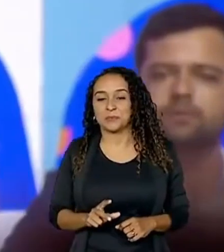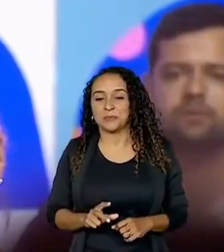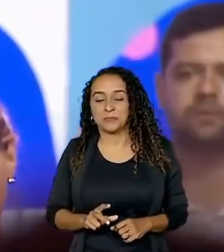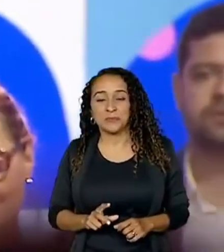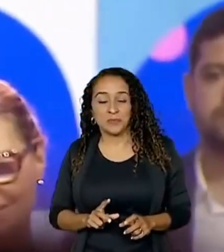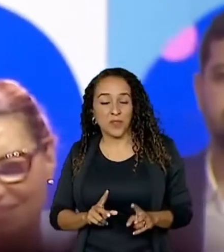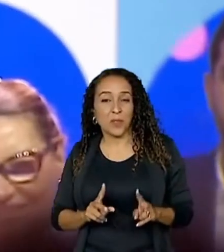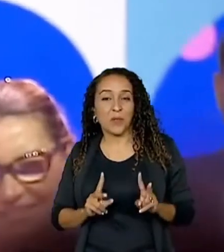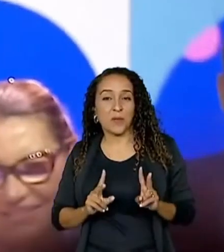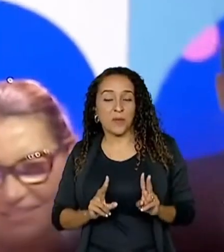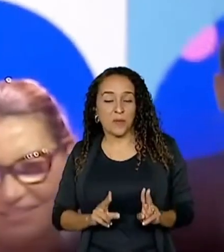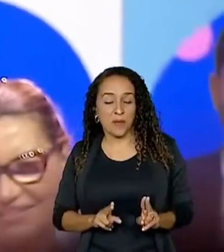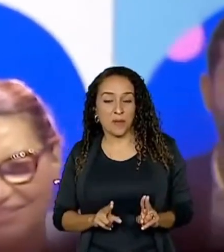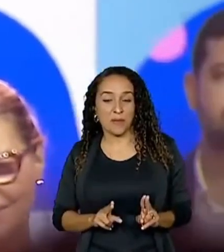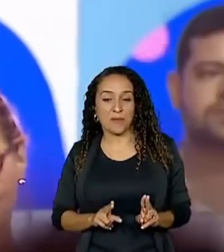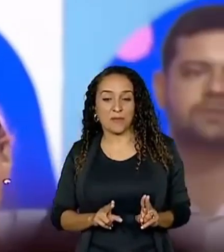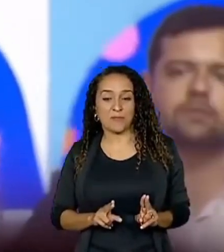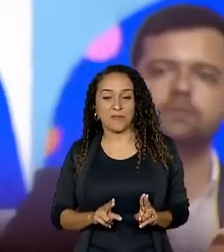quanto